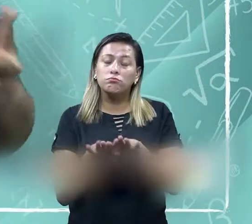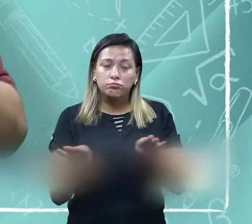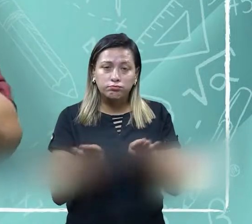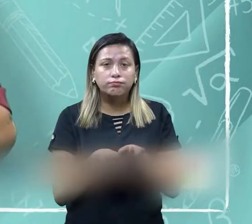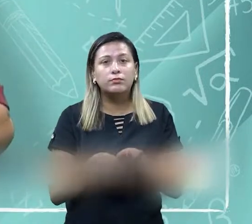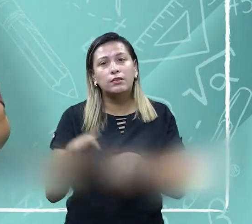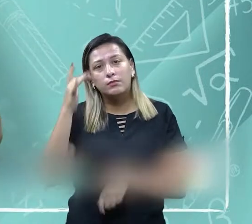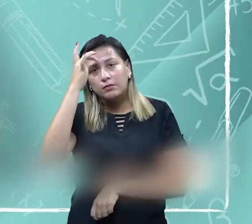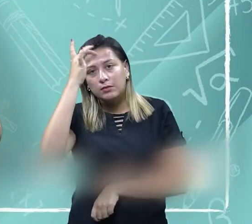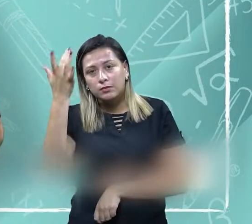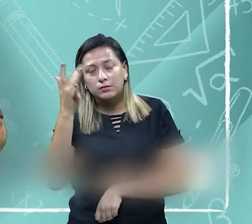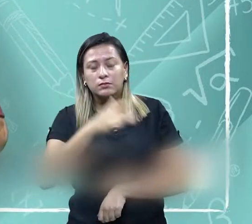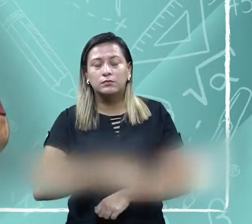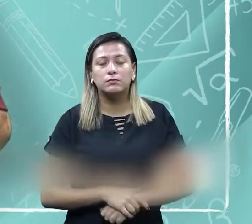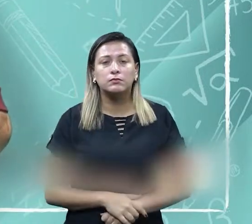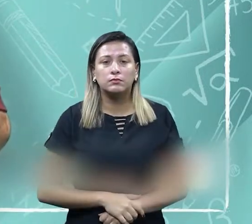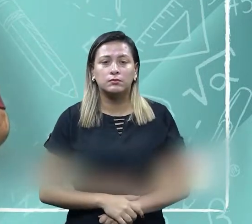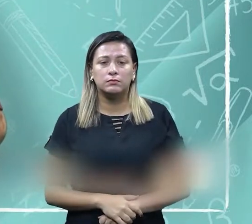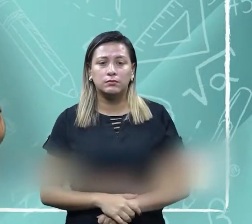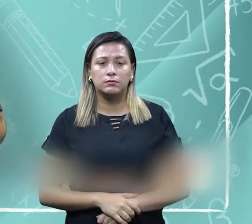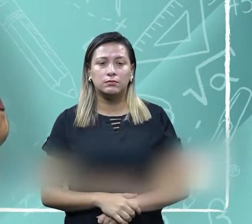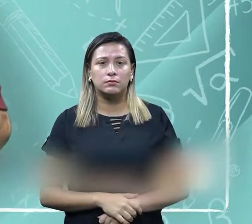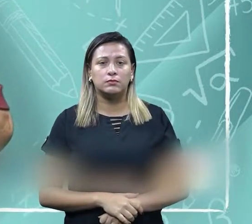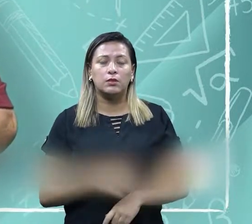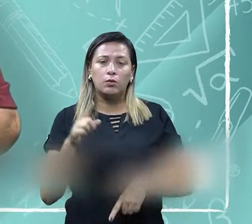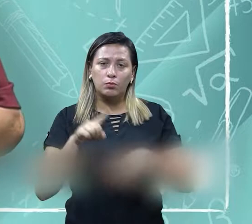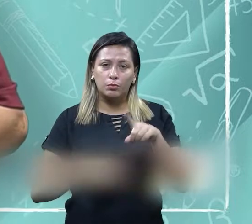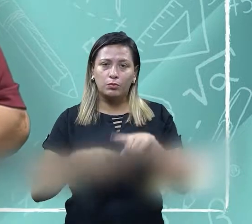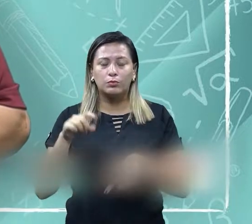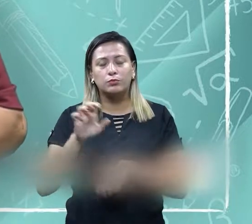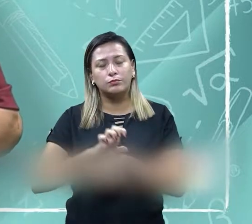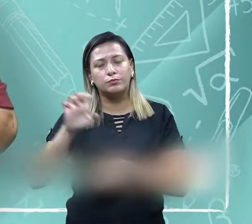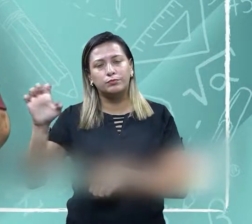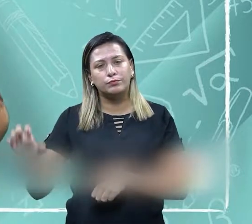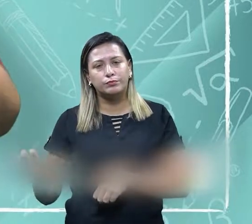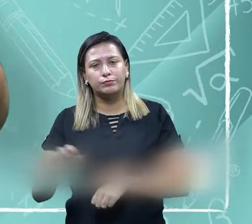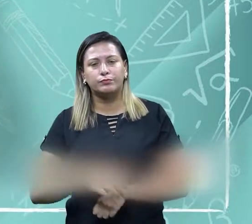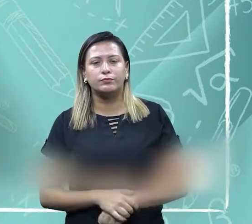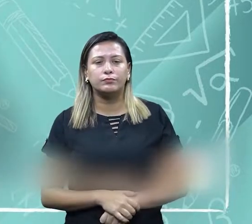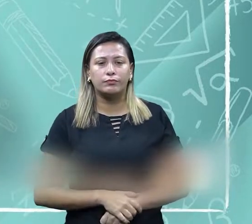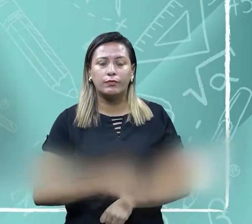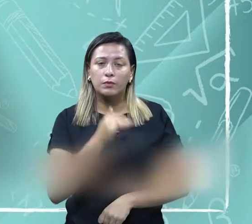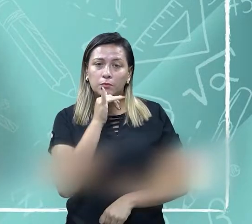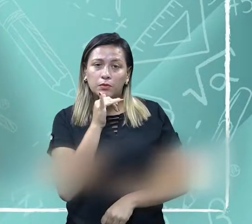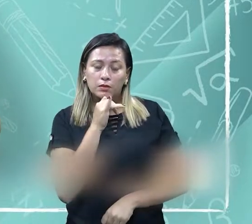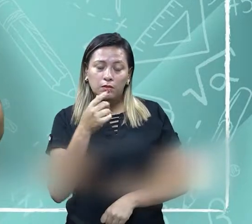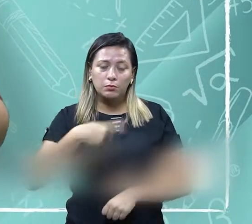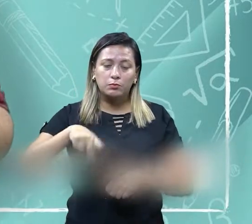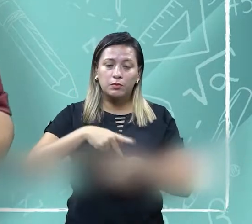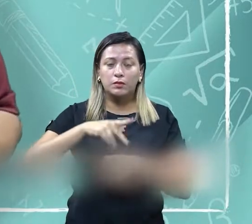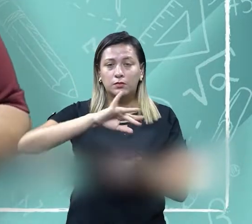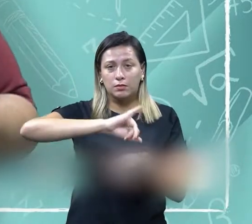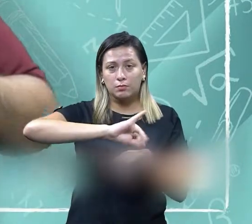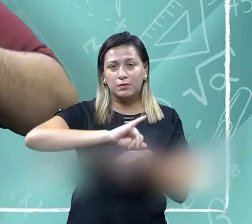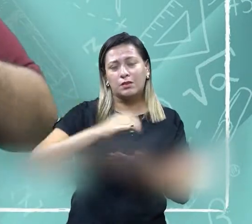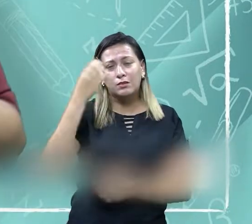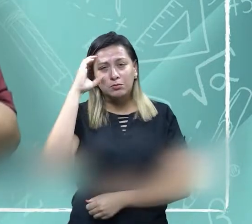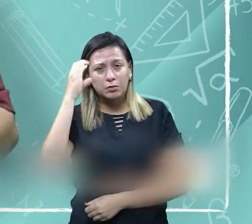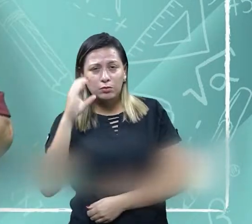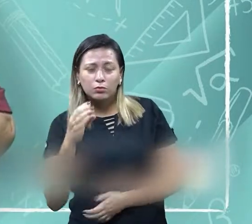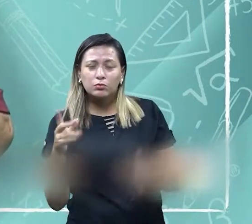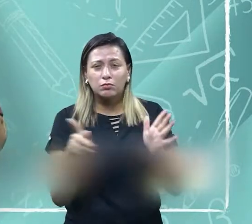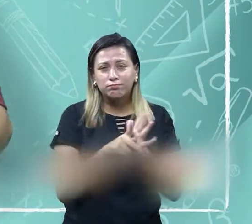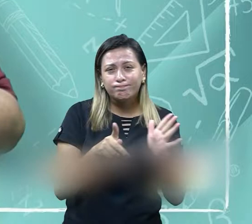facilita ter esse produto no outro país, tá certo? Por exemplo, nós temos um país capitalista, tem uma cultura X